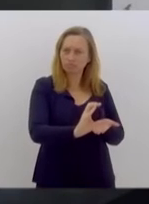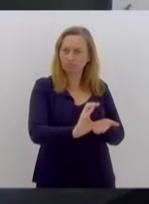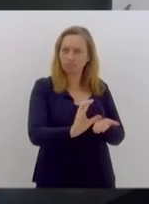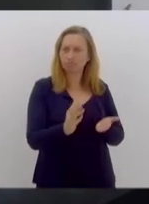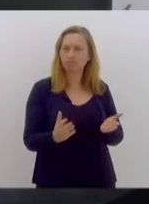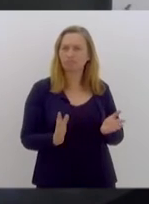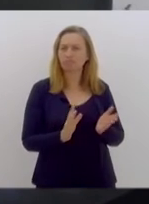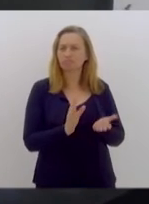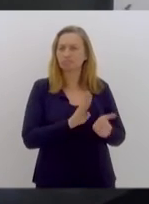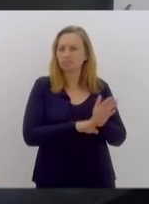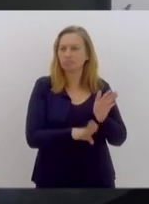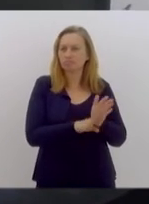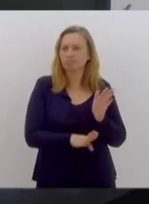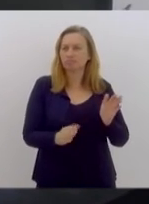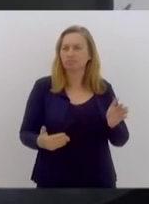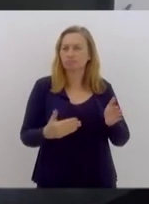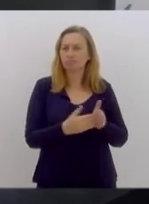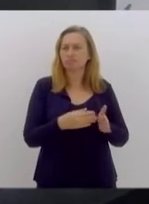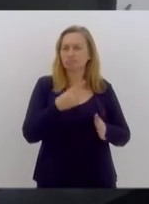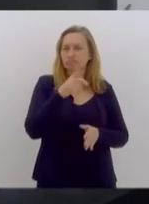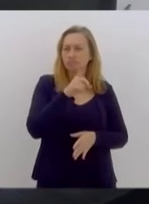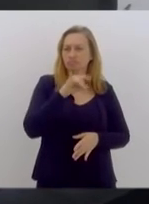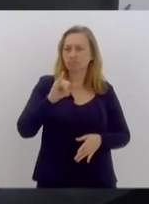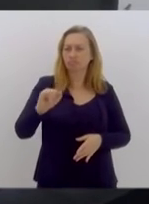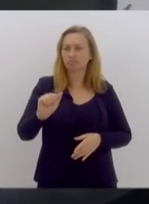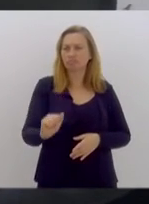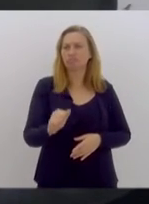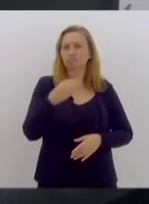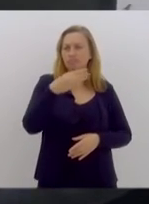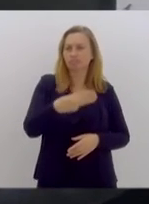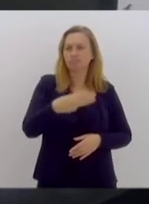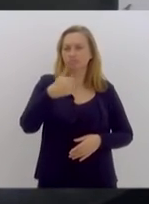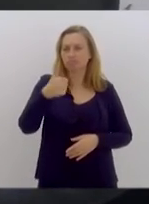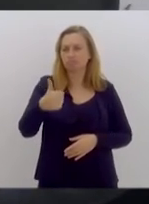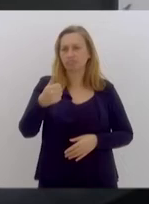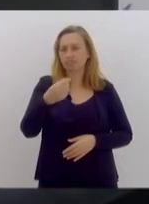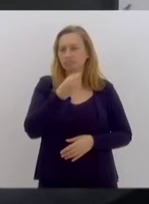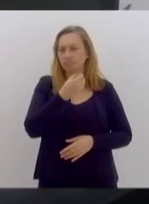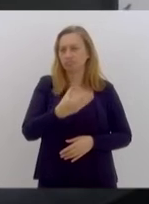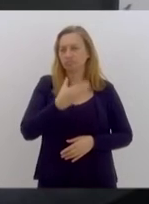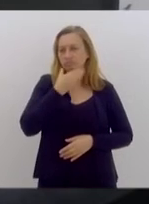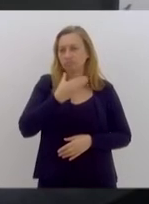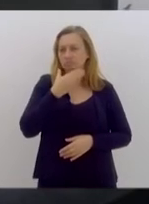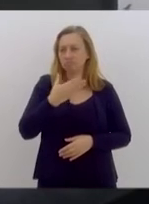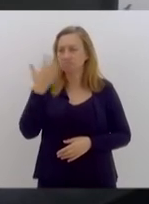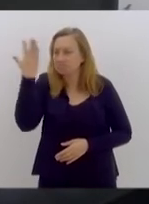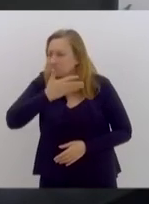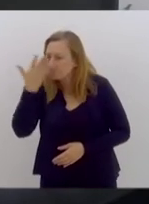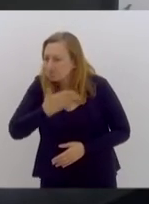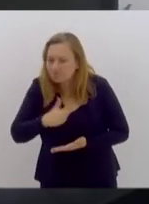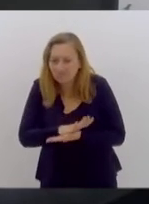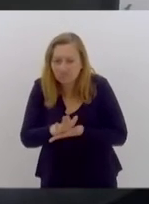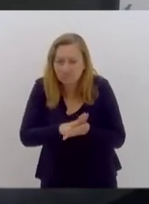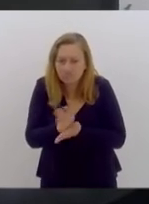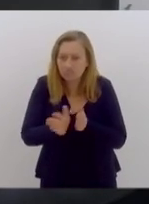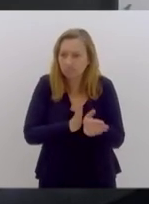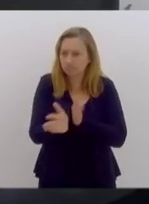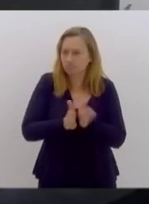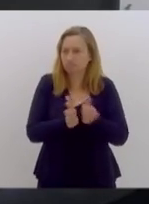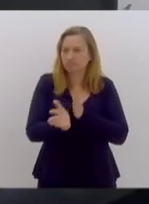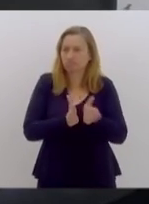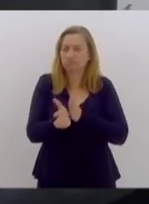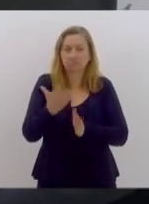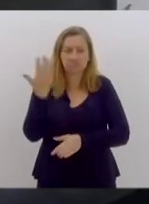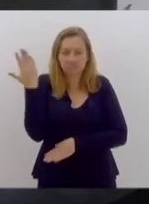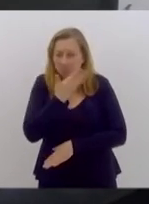o dia 31 de dezembro eu quero saber que que foi gasto porque eu não vi nenhum retorno de acessibilidade eu não vi